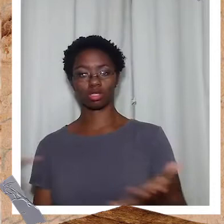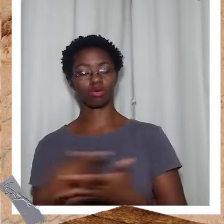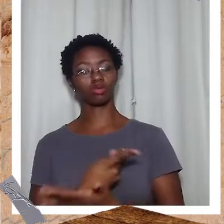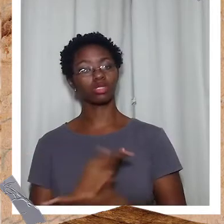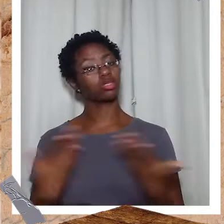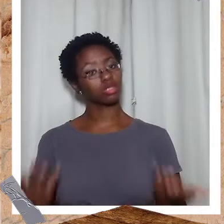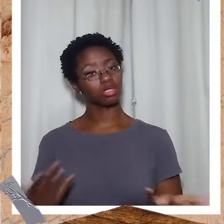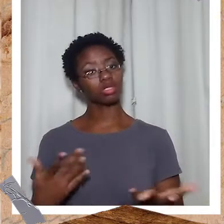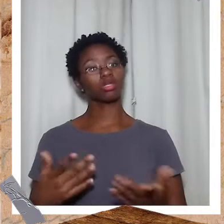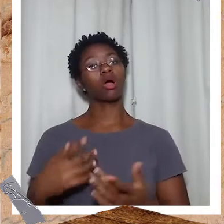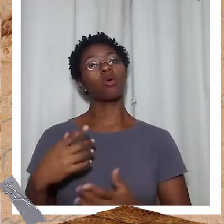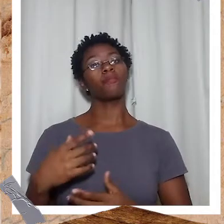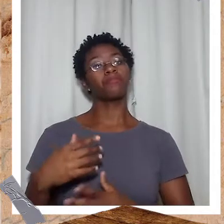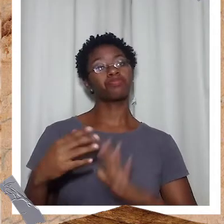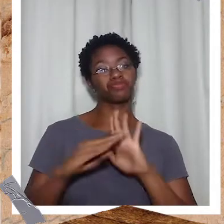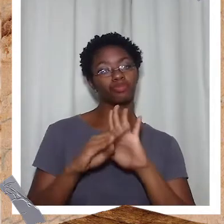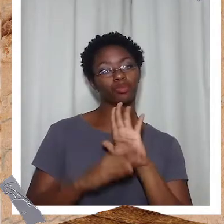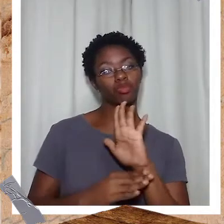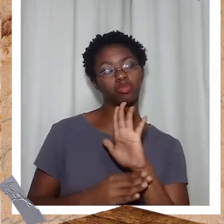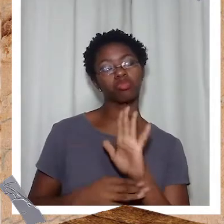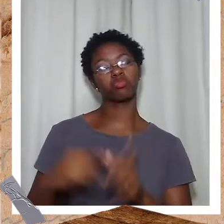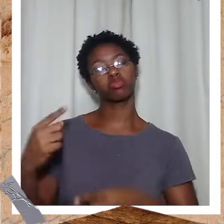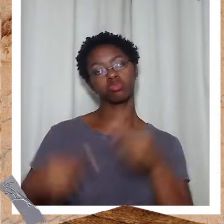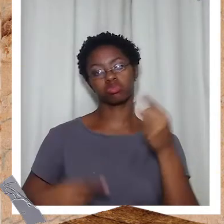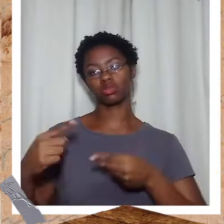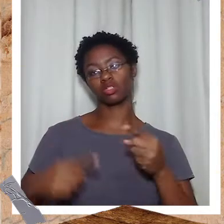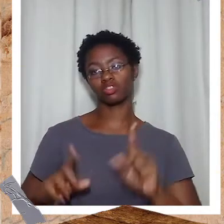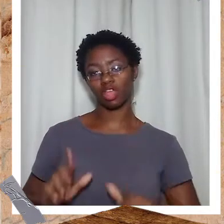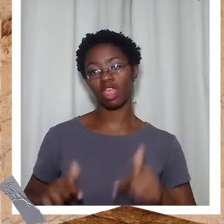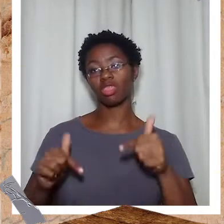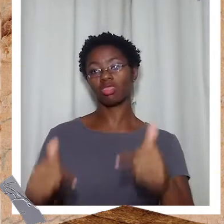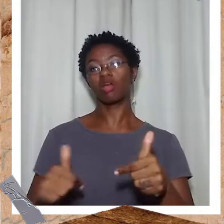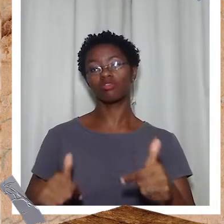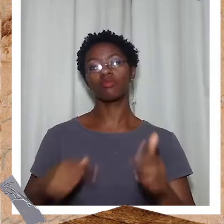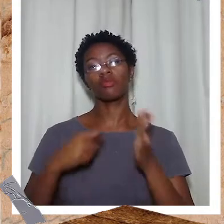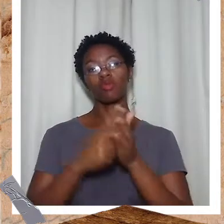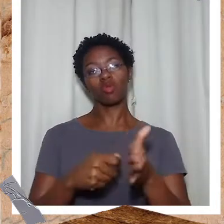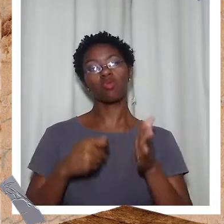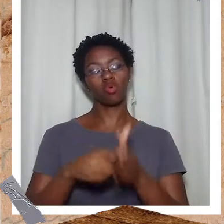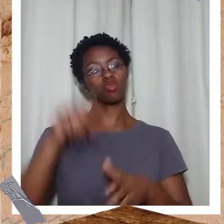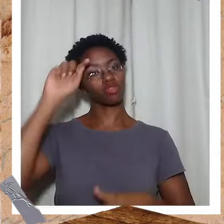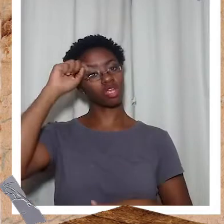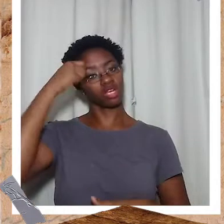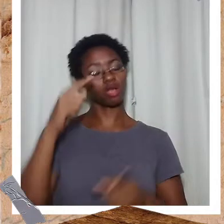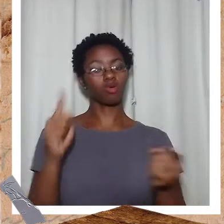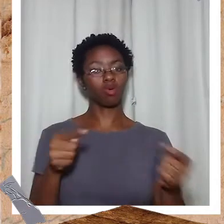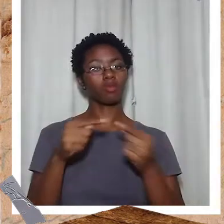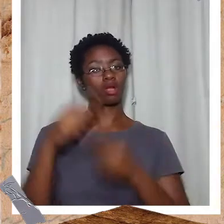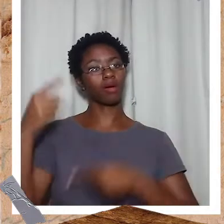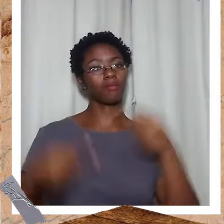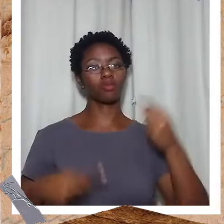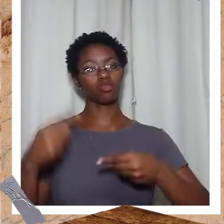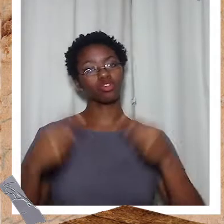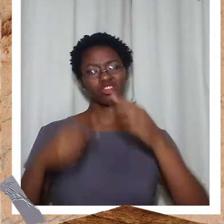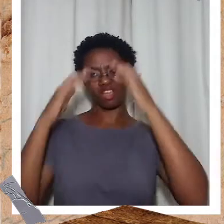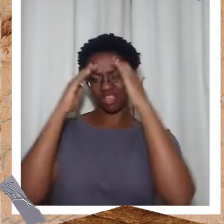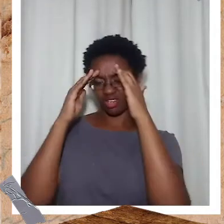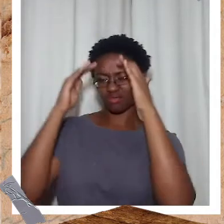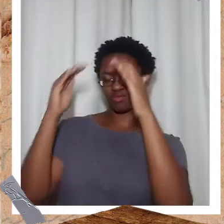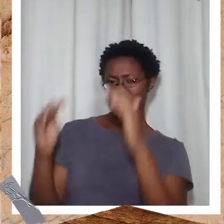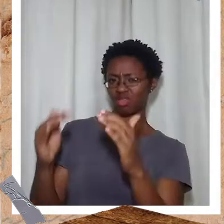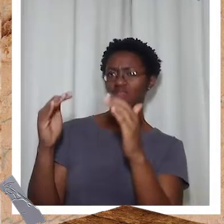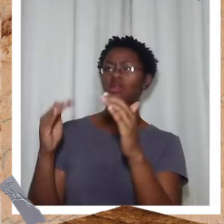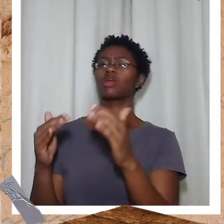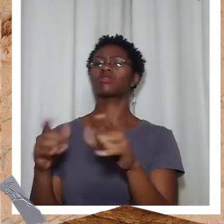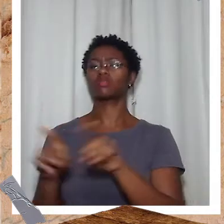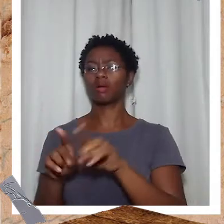agendas políticas do movimento negro, dos movimentos do associativismo negro, eram mais ligadas à política da respeitabilidade, uma